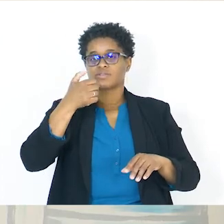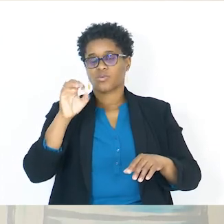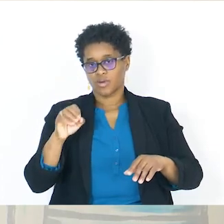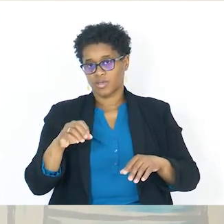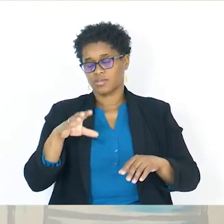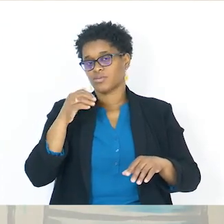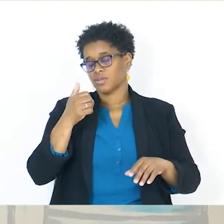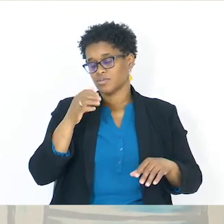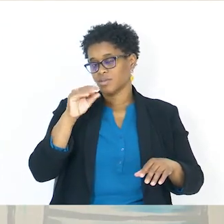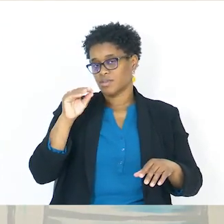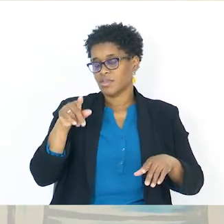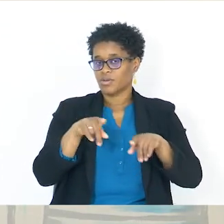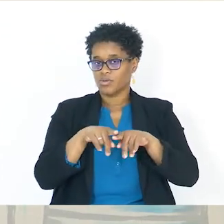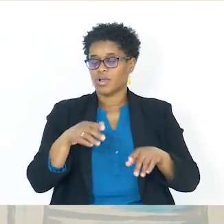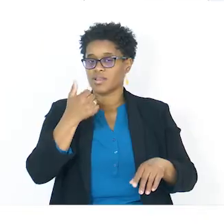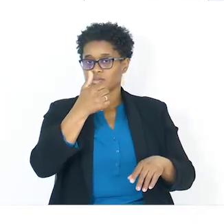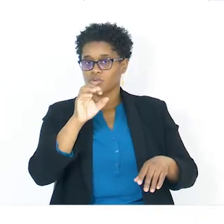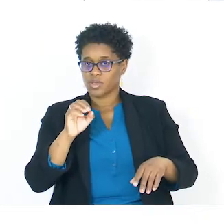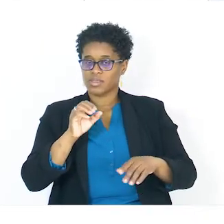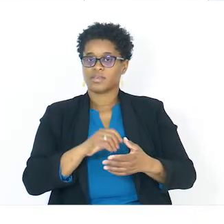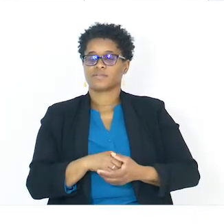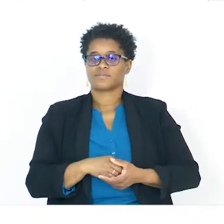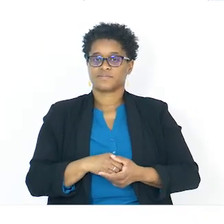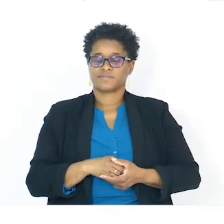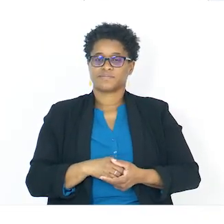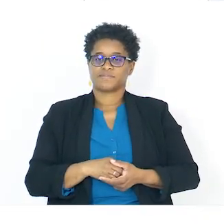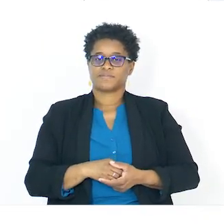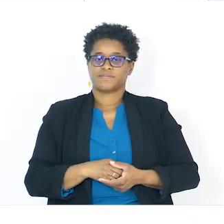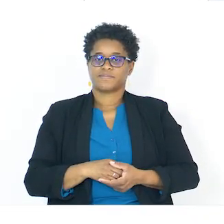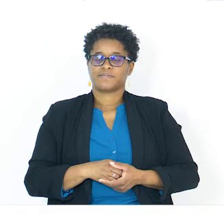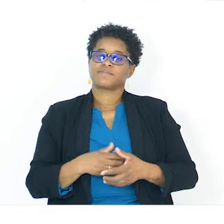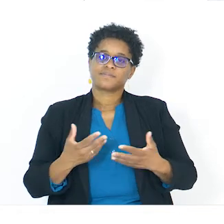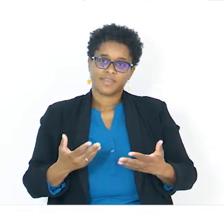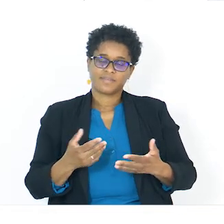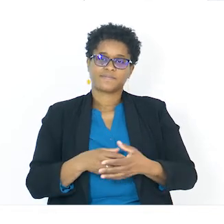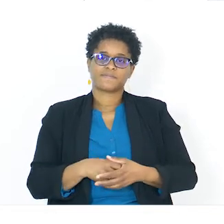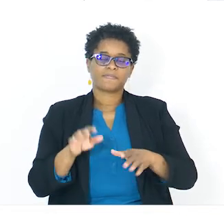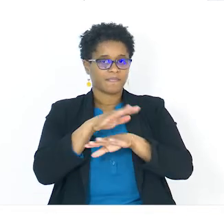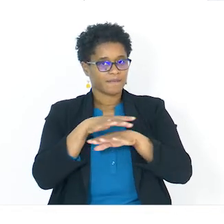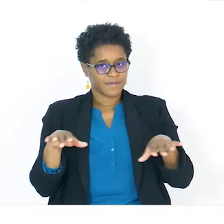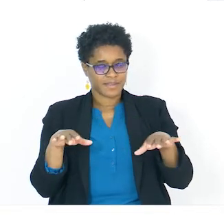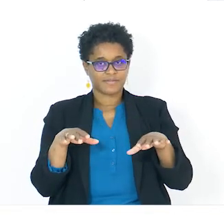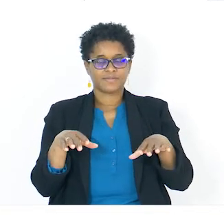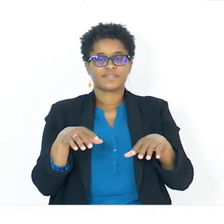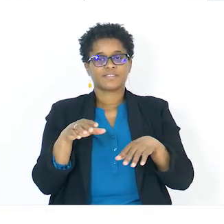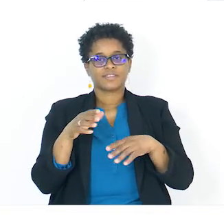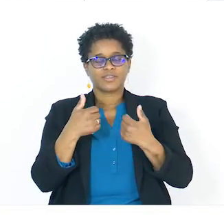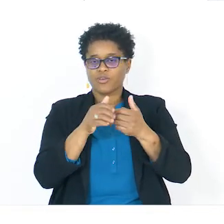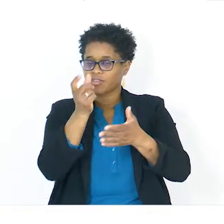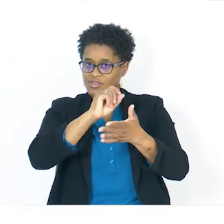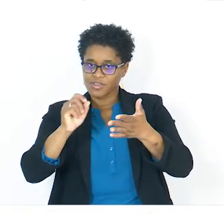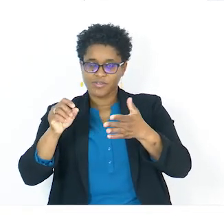O quíntuplo de 10 é igual a 50. Bem, terminamos